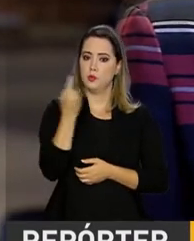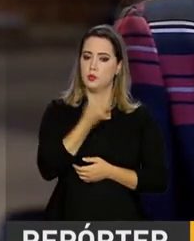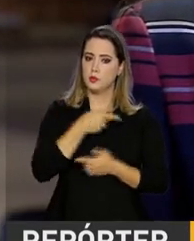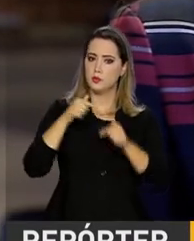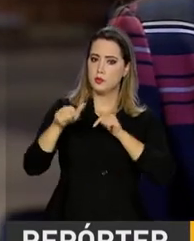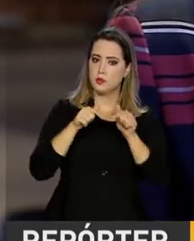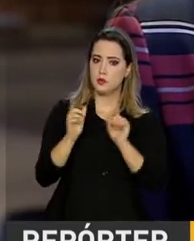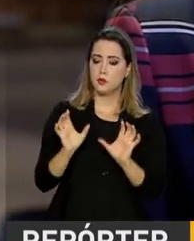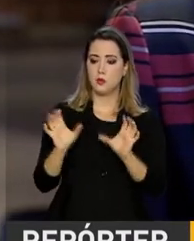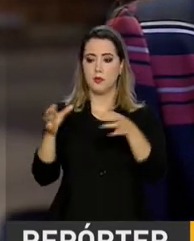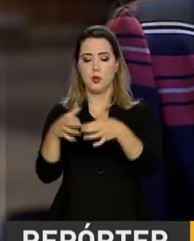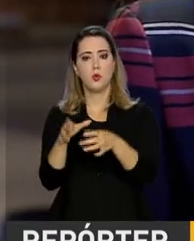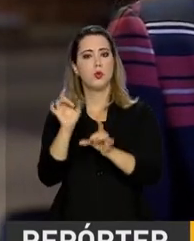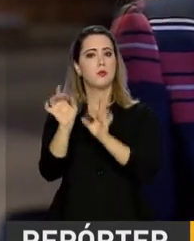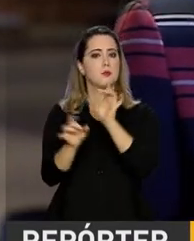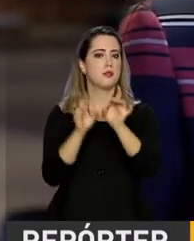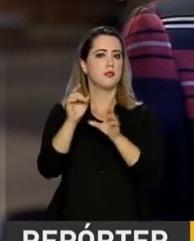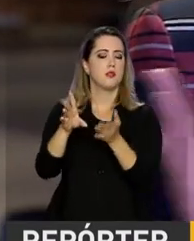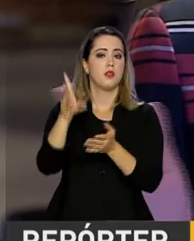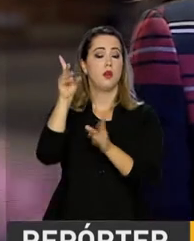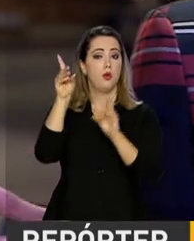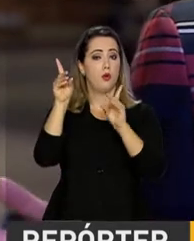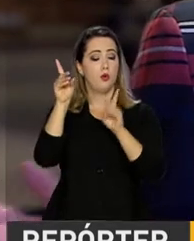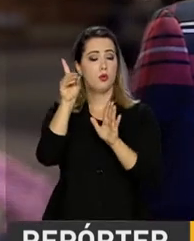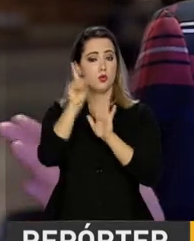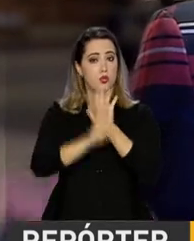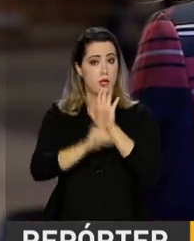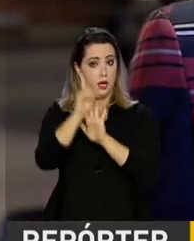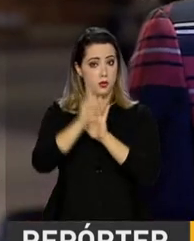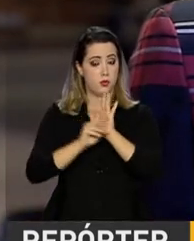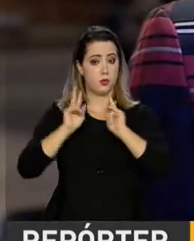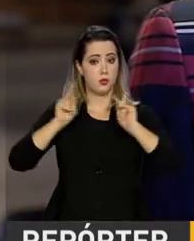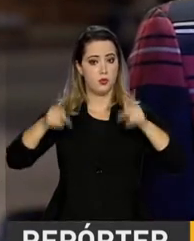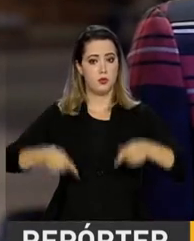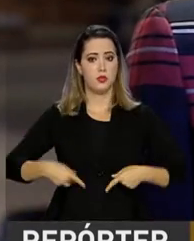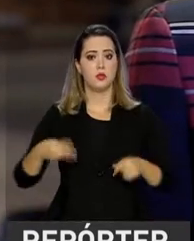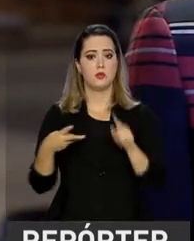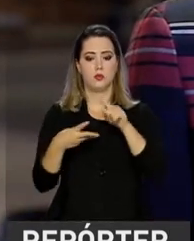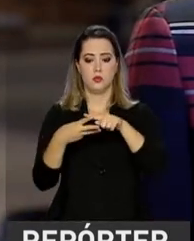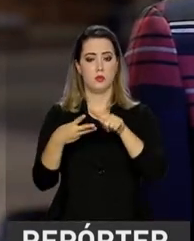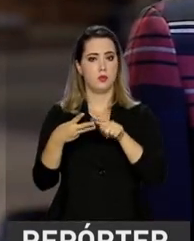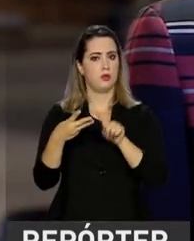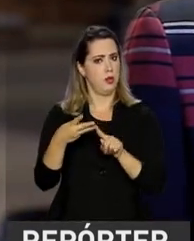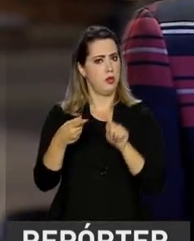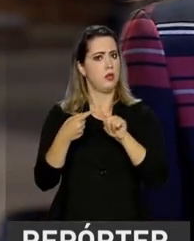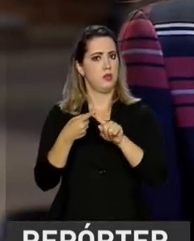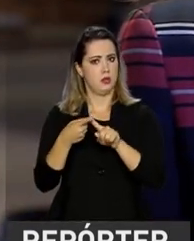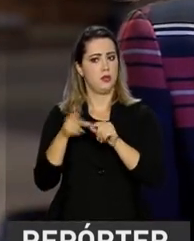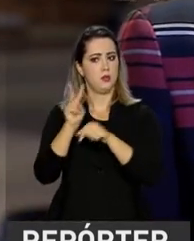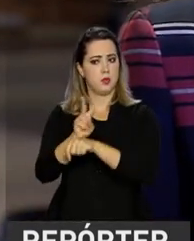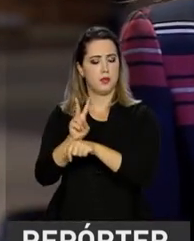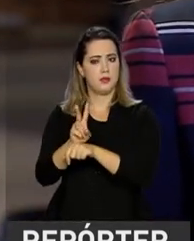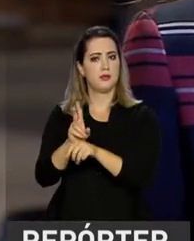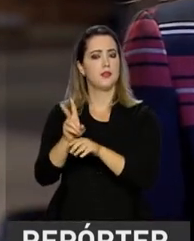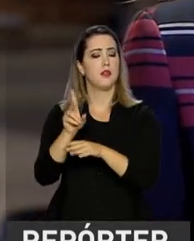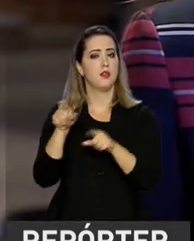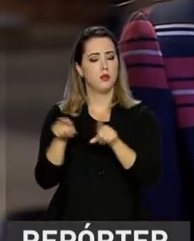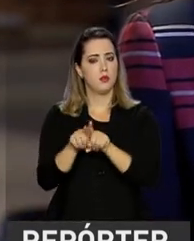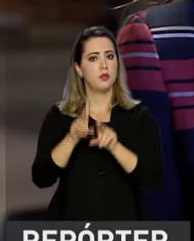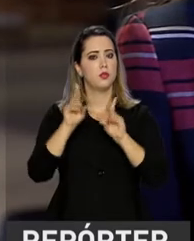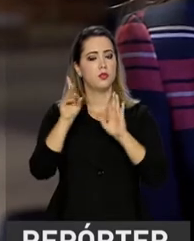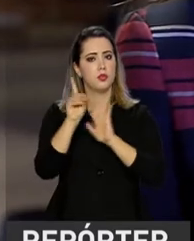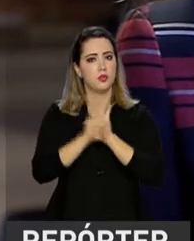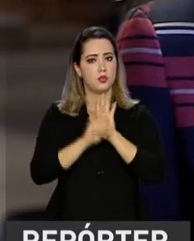na secretaria especial de direitos humanos nas três áreas essenciais na área de proteção e defesa dos direitos humanos na área de